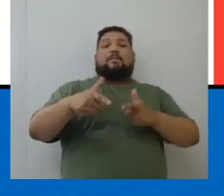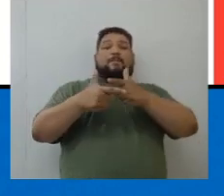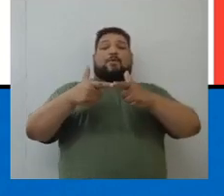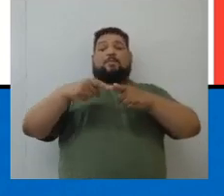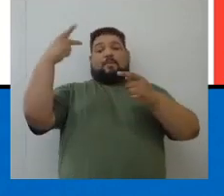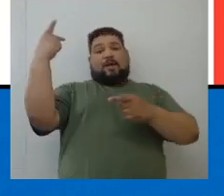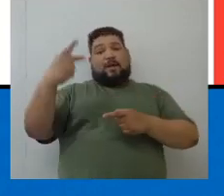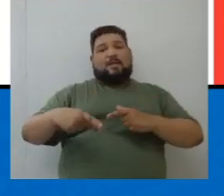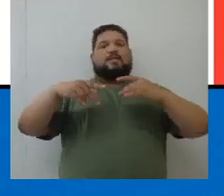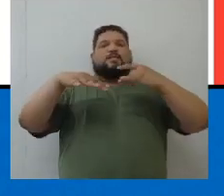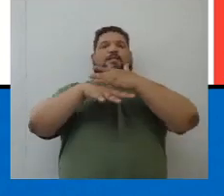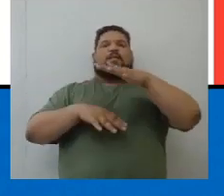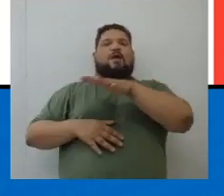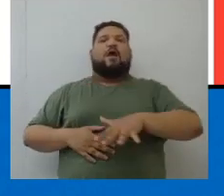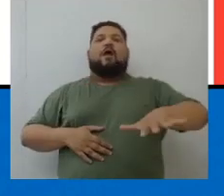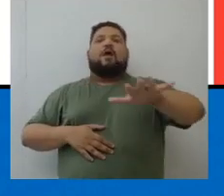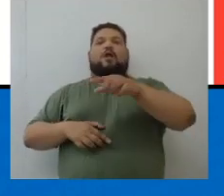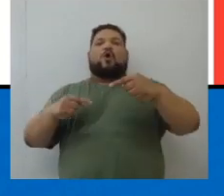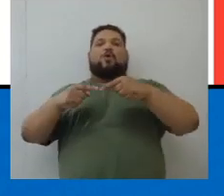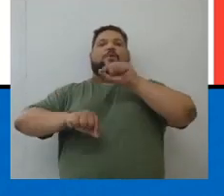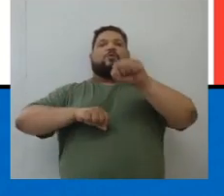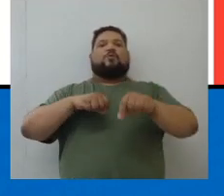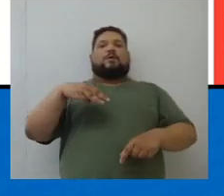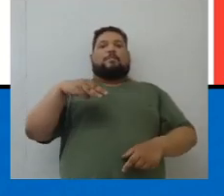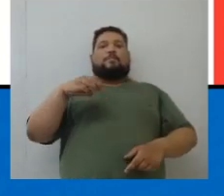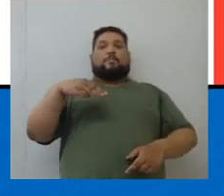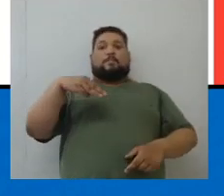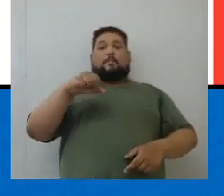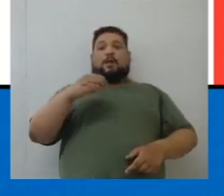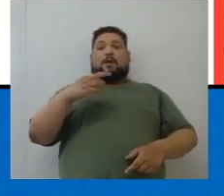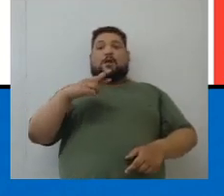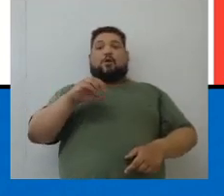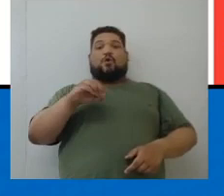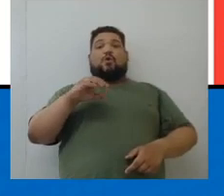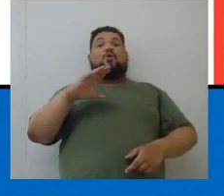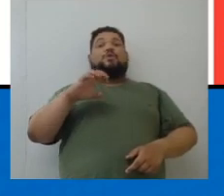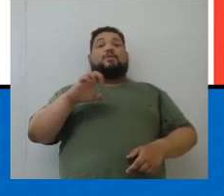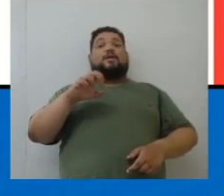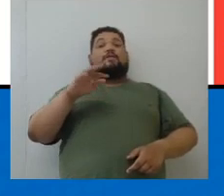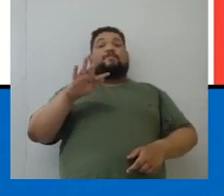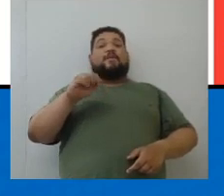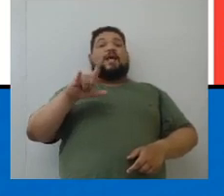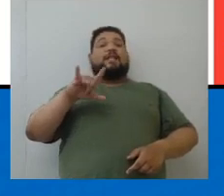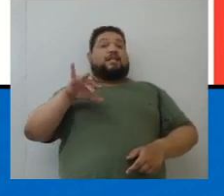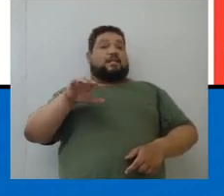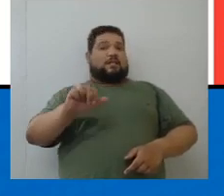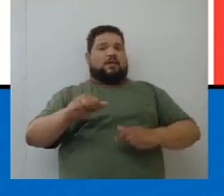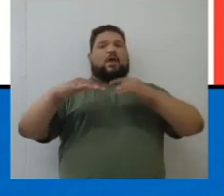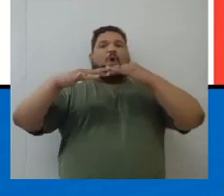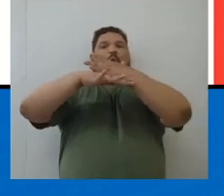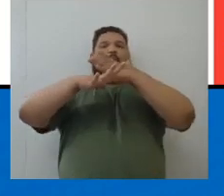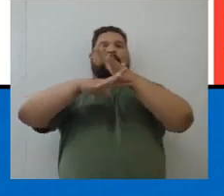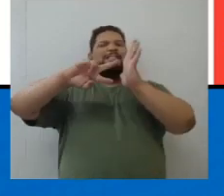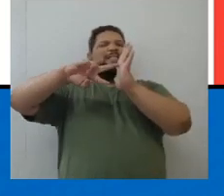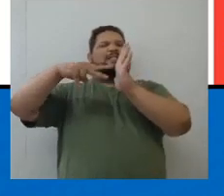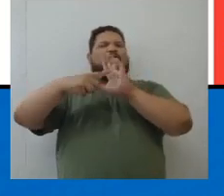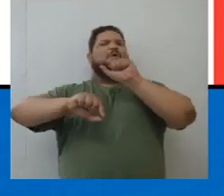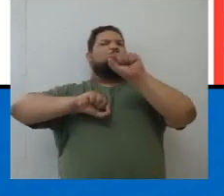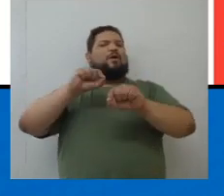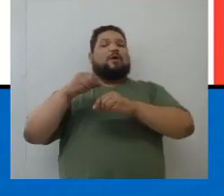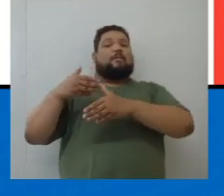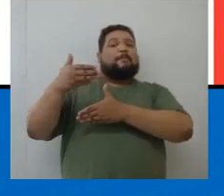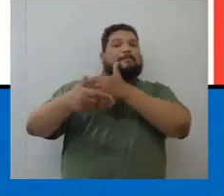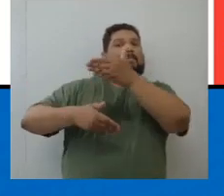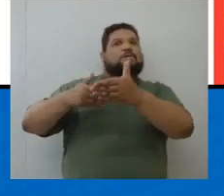áreas urbanas, que é o chamado da macrocefalia urbana, né? Essa macrocefalia urbana representa para a gente um processo